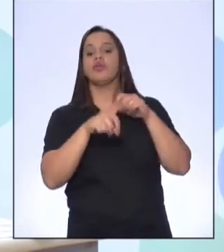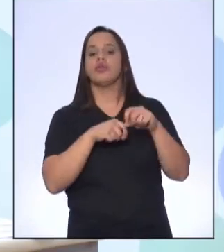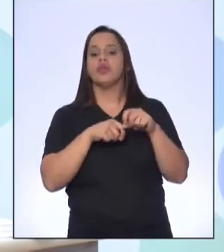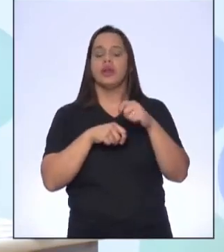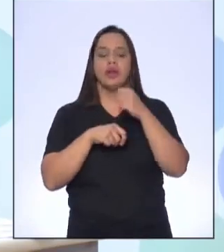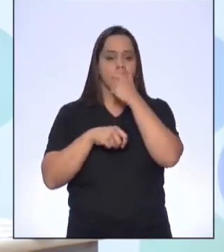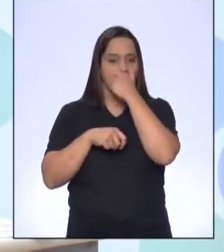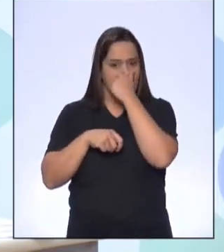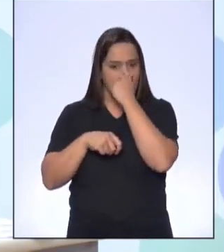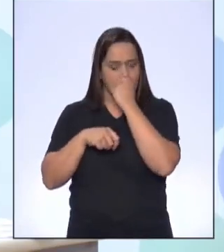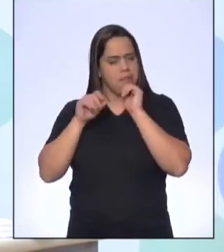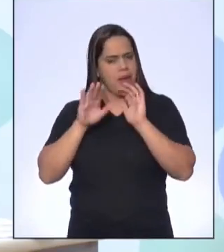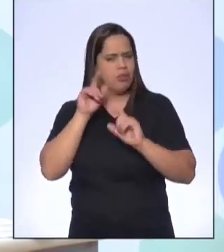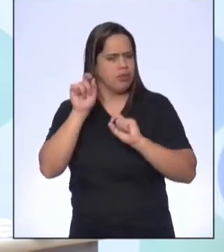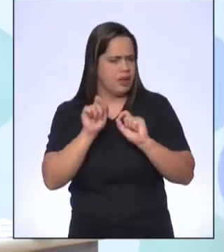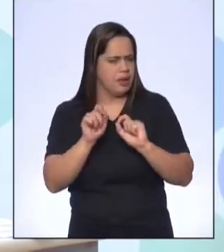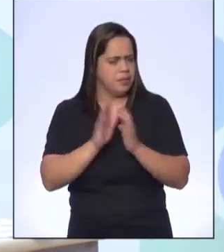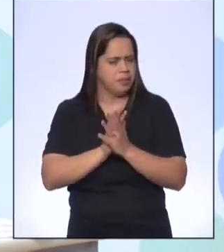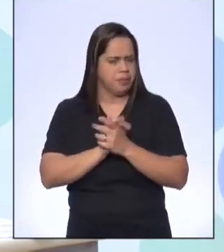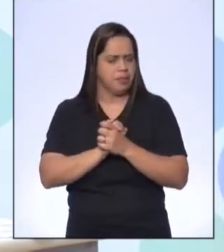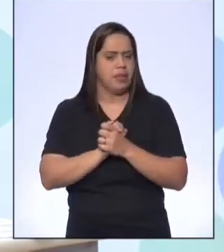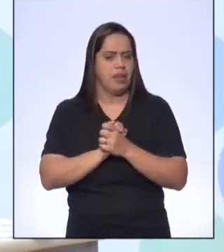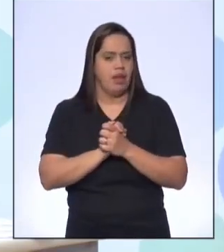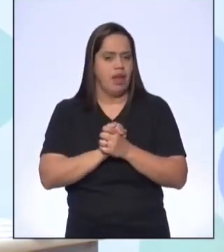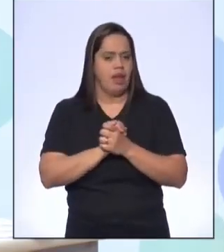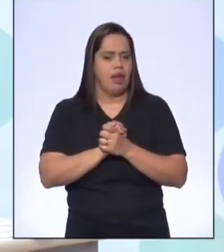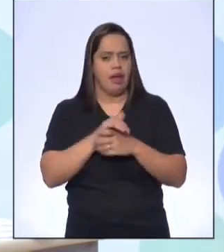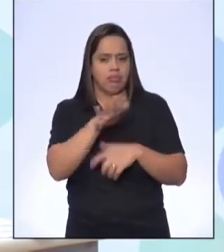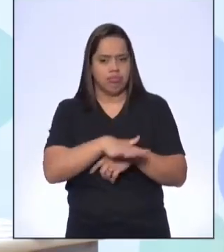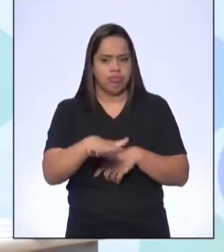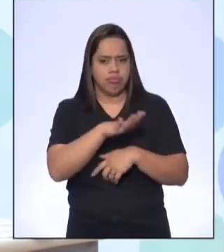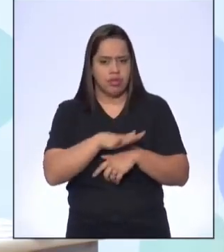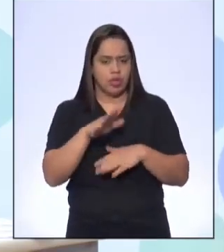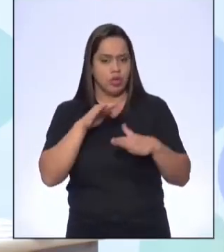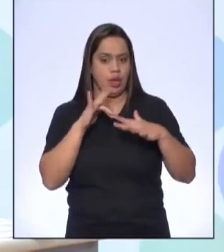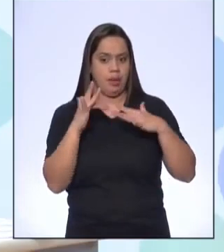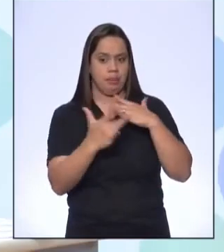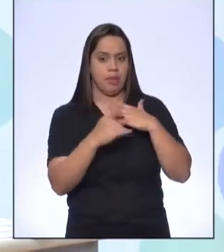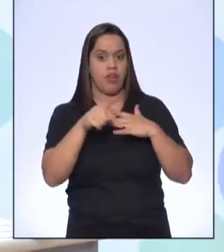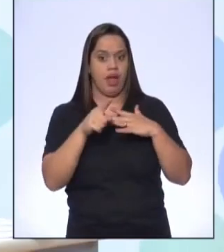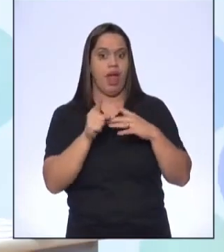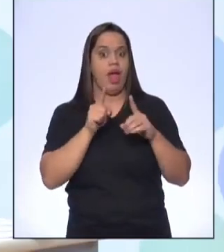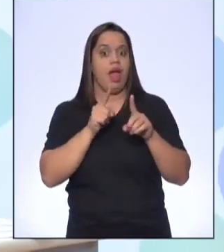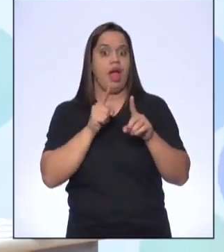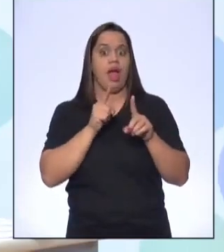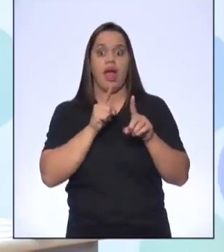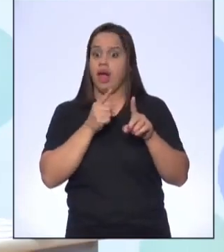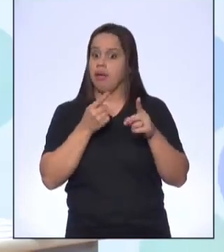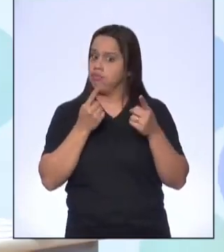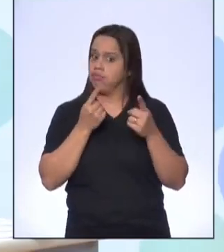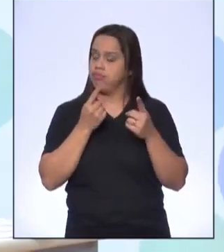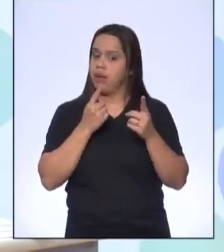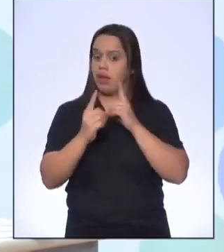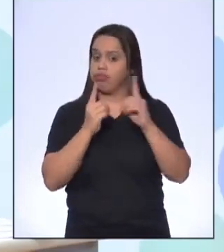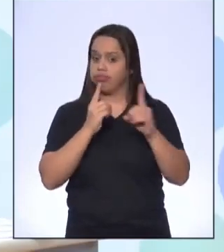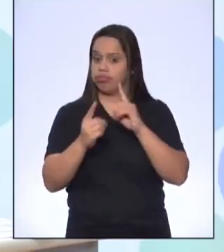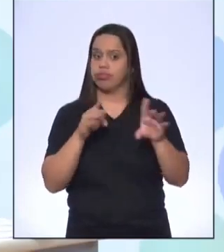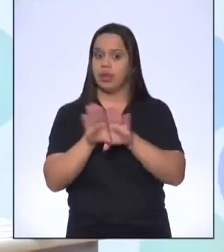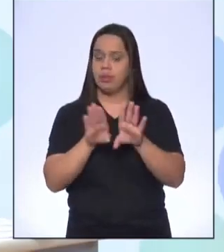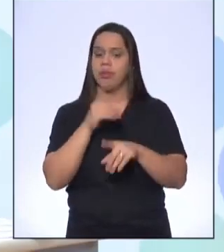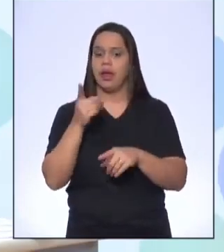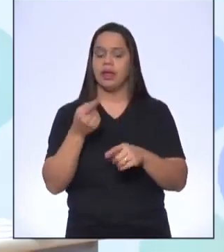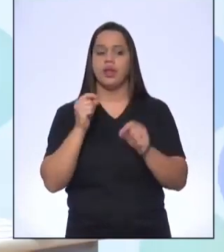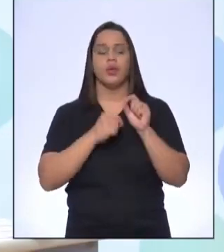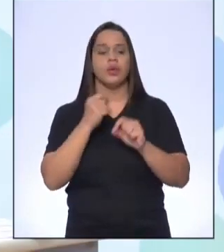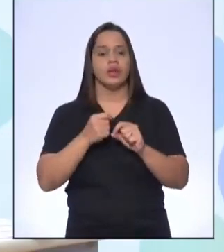Aliás, em geral, os espaços, né, da mídia são bem concorridos. Então, a carta do leitor pode ir de maneira mais